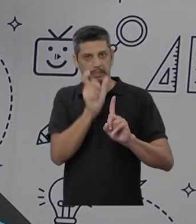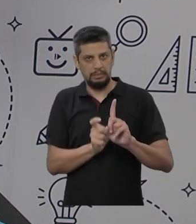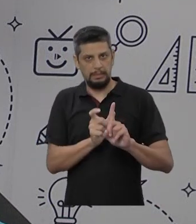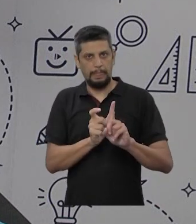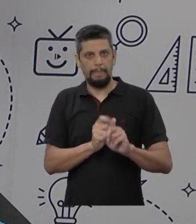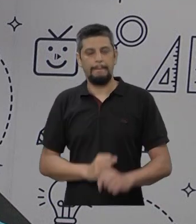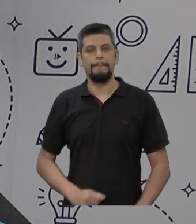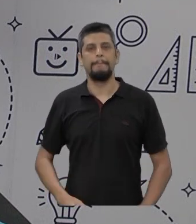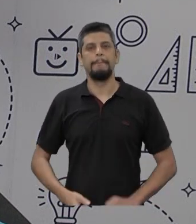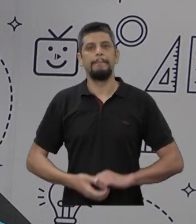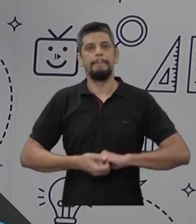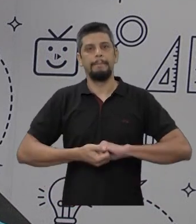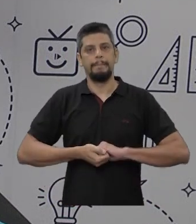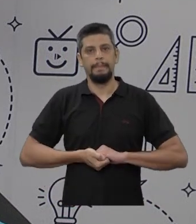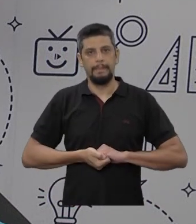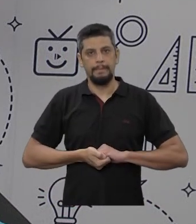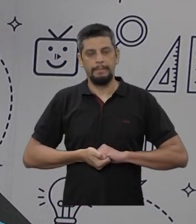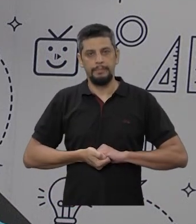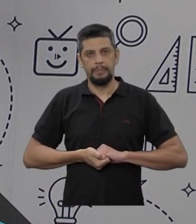Charlie Chaplin.